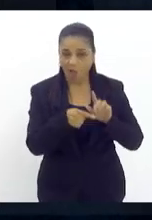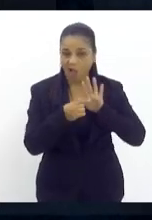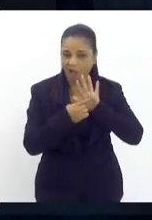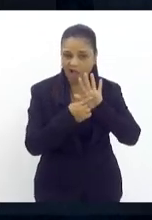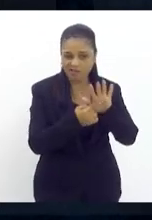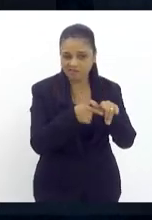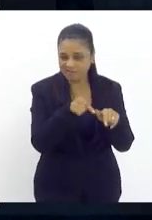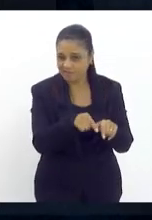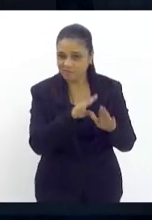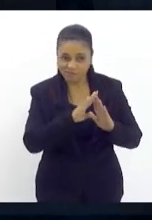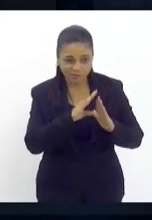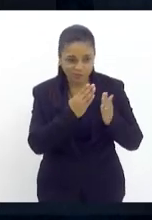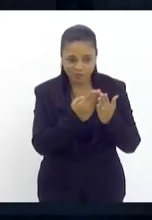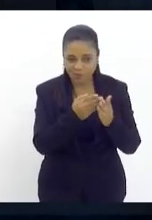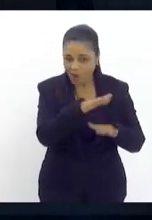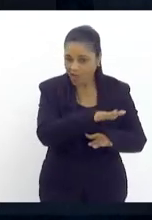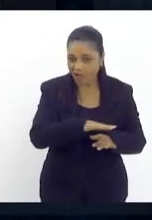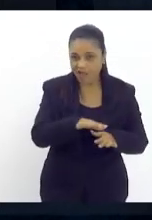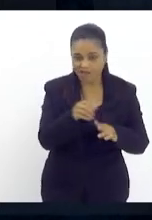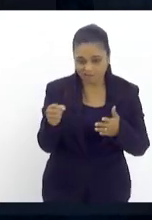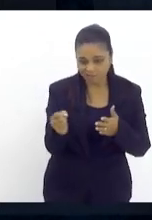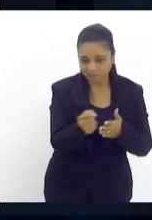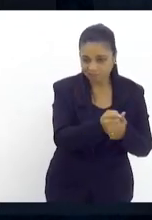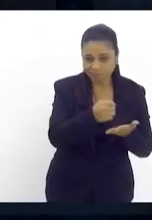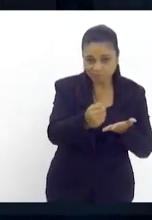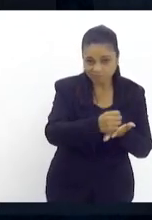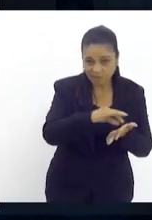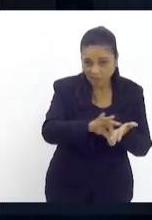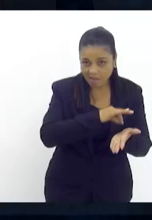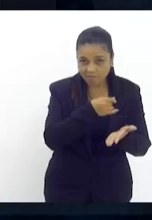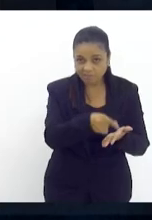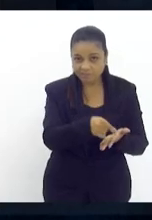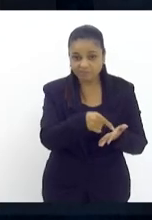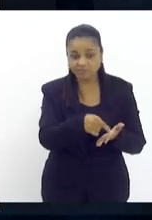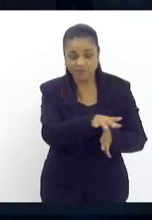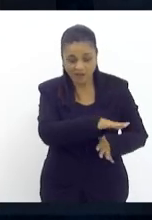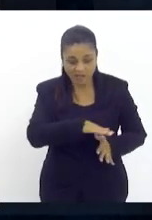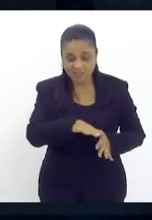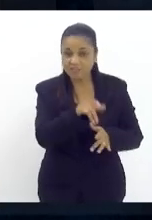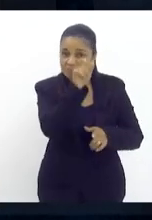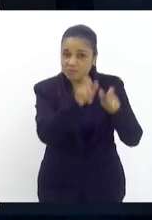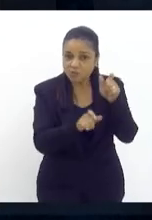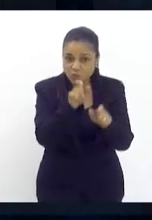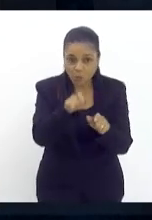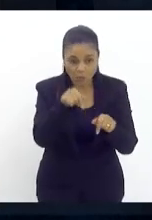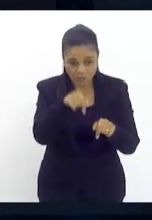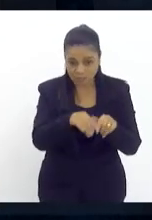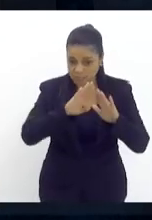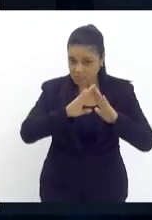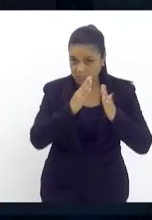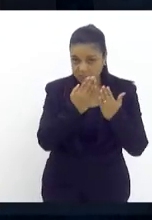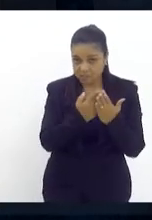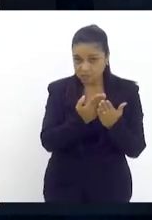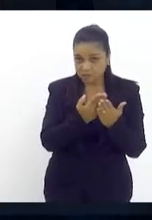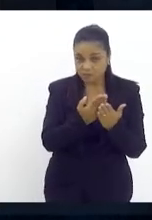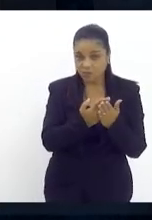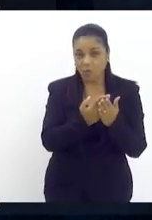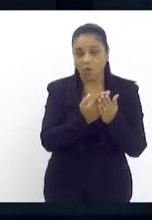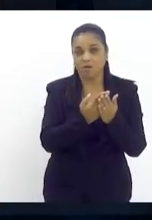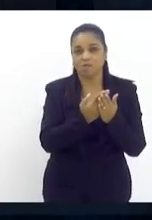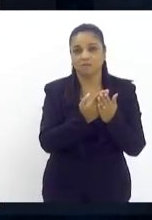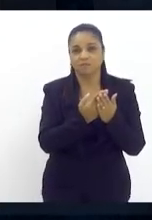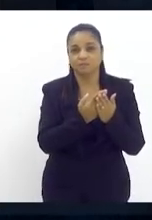te colocando neste ambiente, porque este ambiente, né, porque essas pessoas que estão aqui, né, à